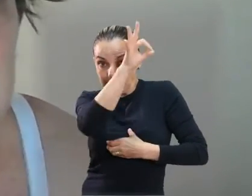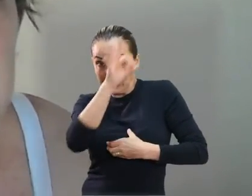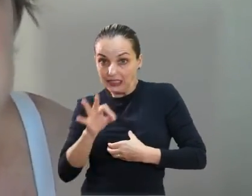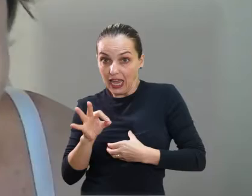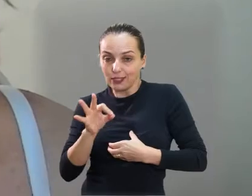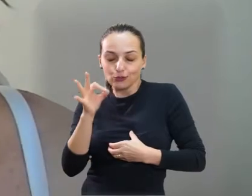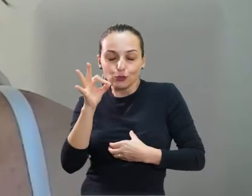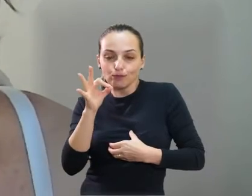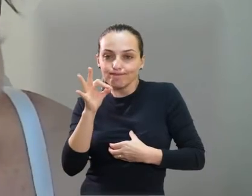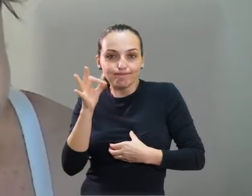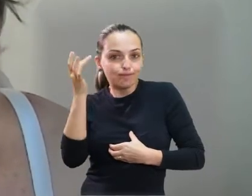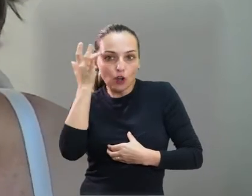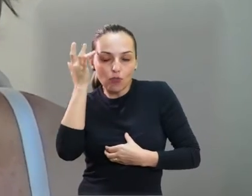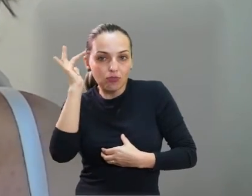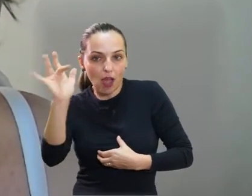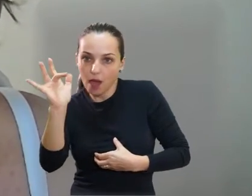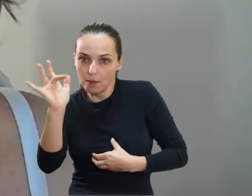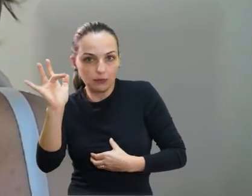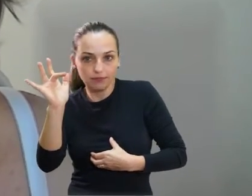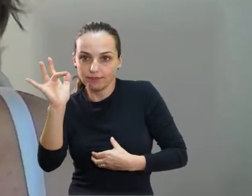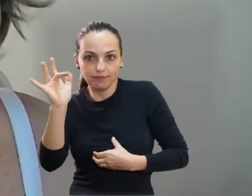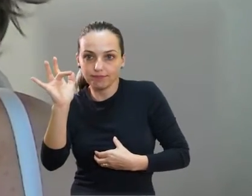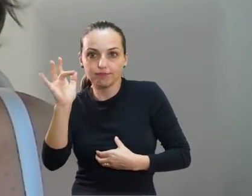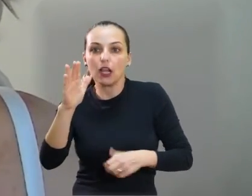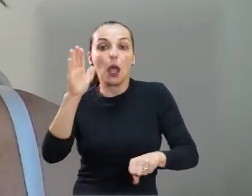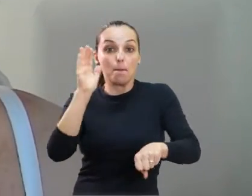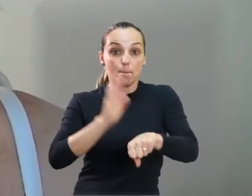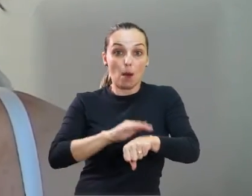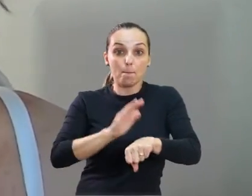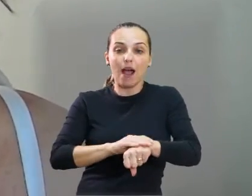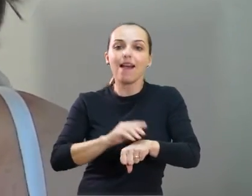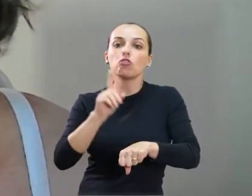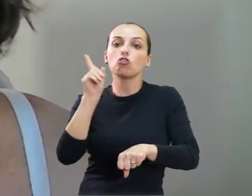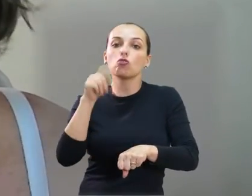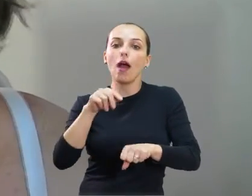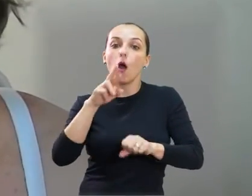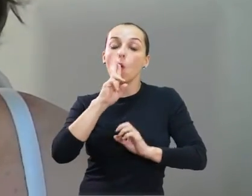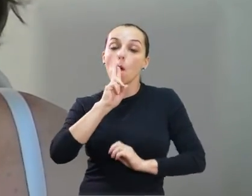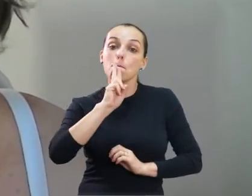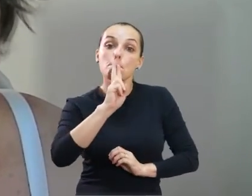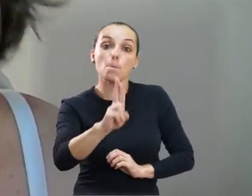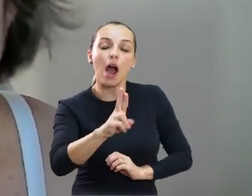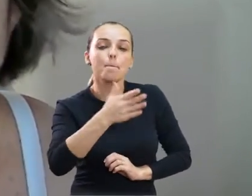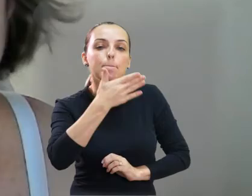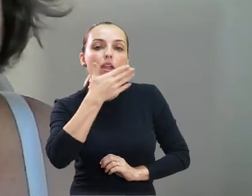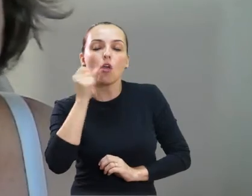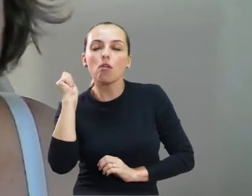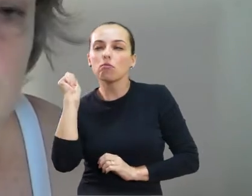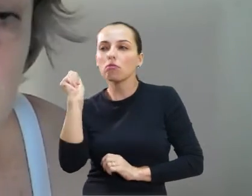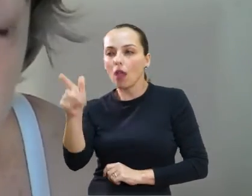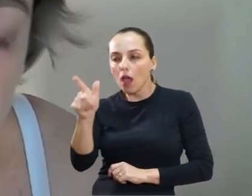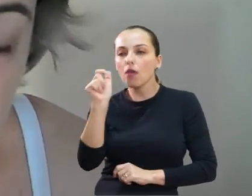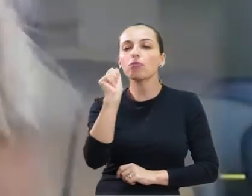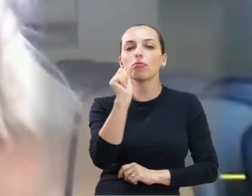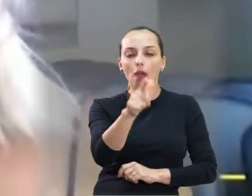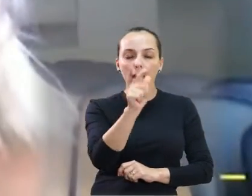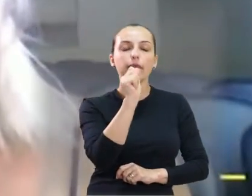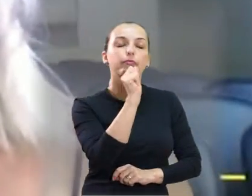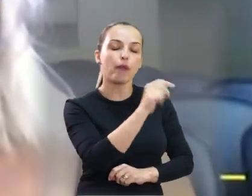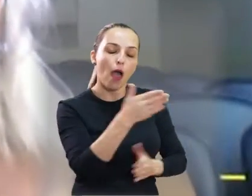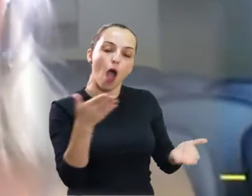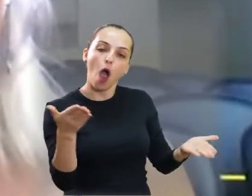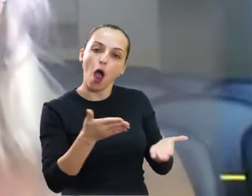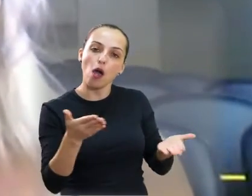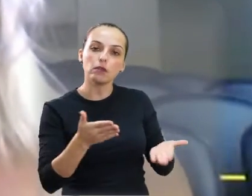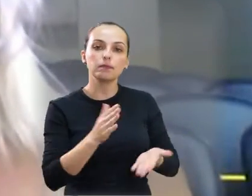regular e que tem uma carga viral indetectável. Esse é o melhor resultado que nós podemos esperar para o momento. Marisa, você falou